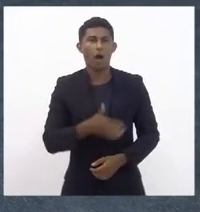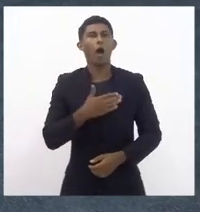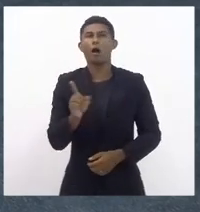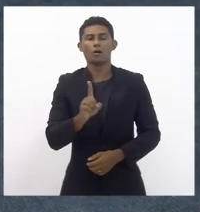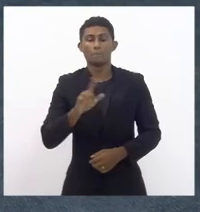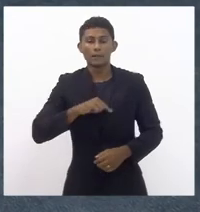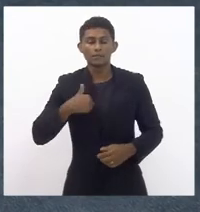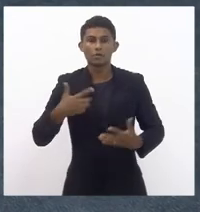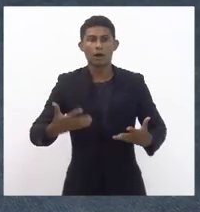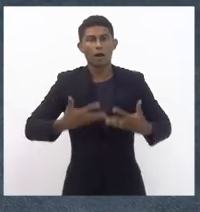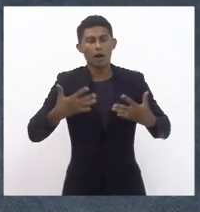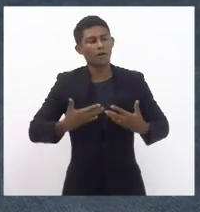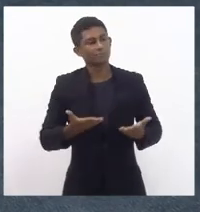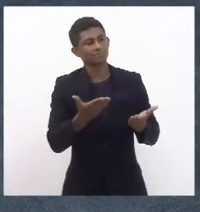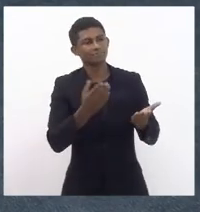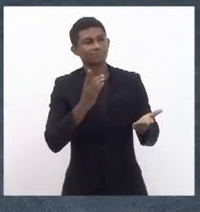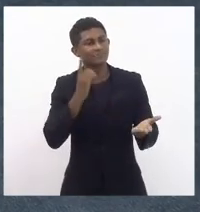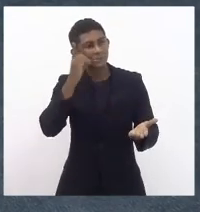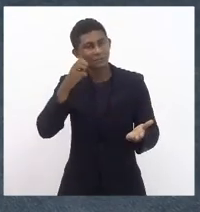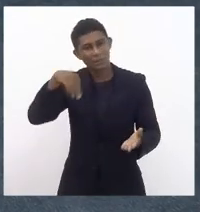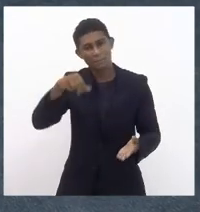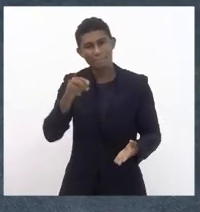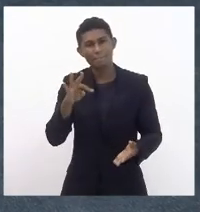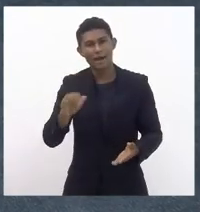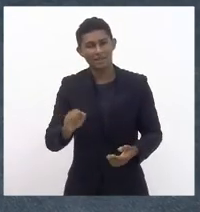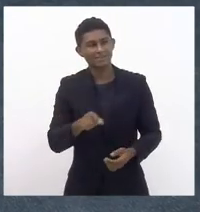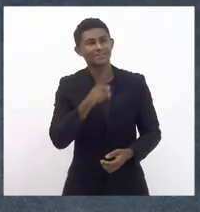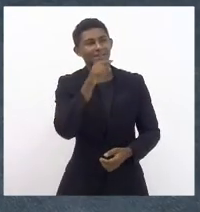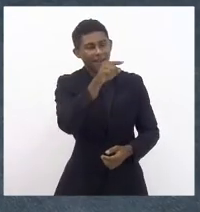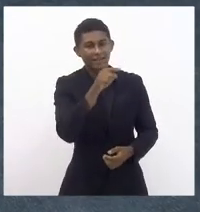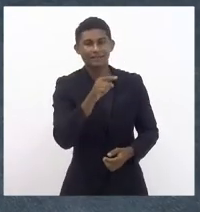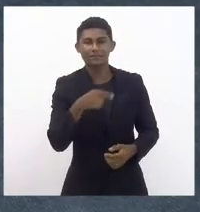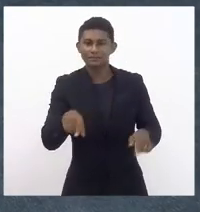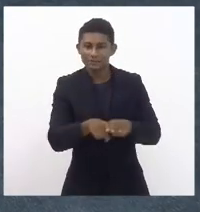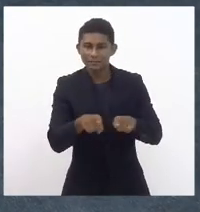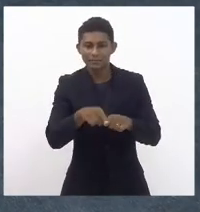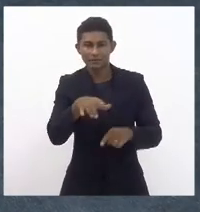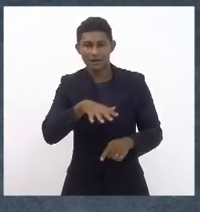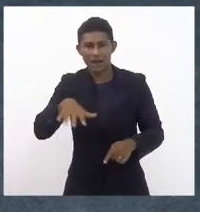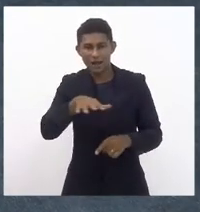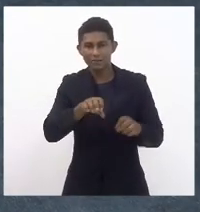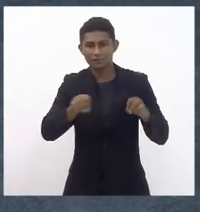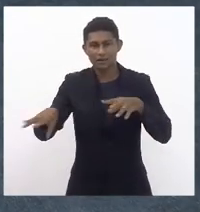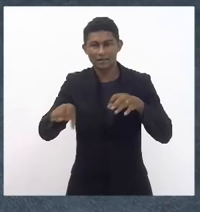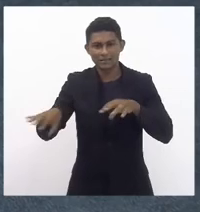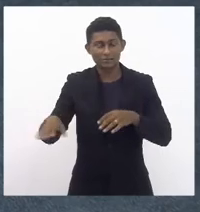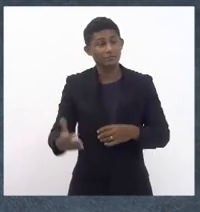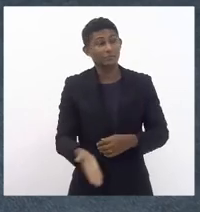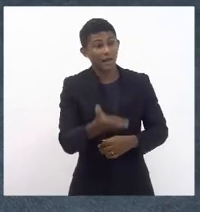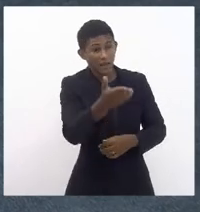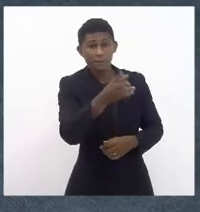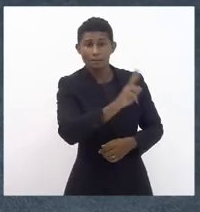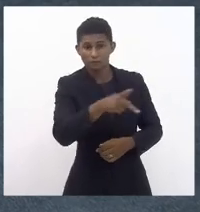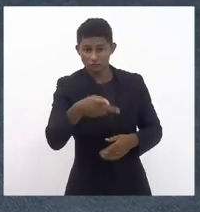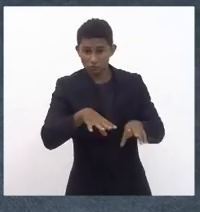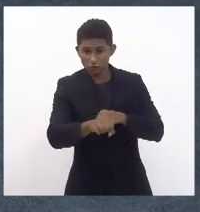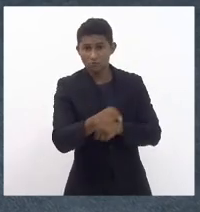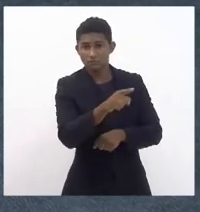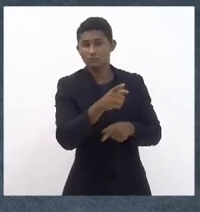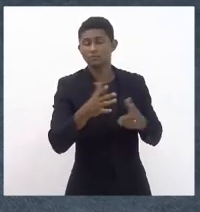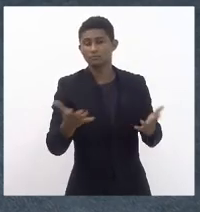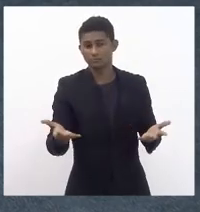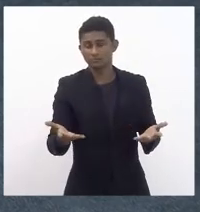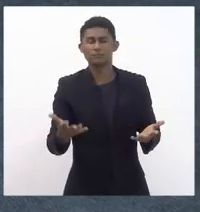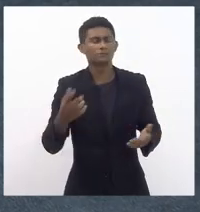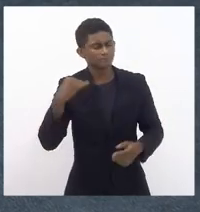né contar com a deputada Martha Rocha na trincheira da defesa da Educação e a professora de Formação inclusive ele mas é